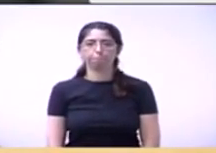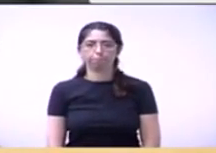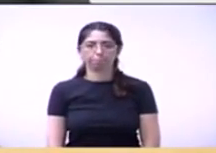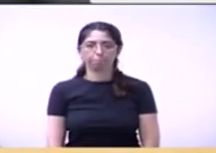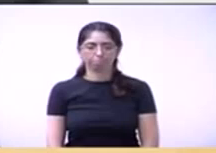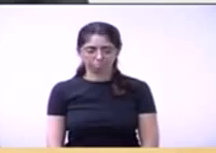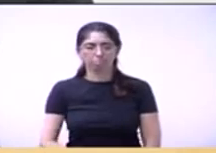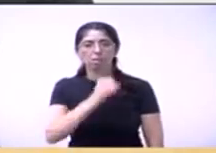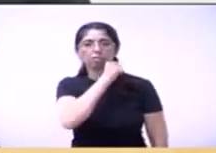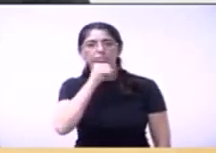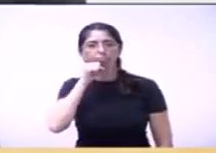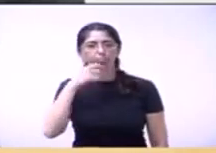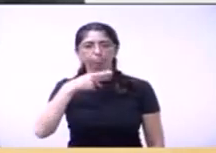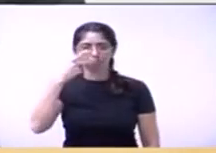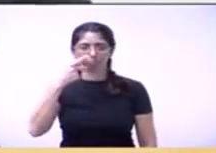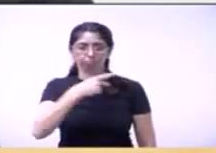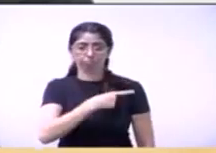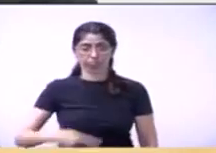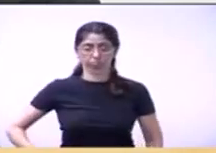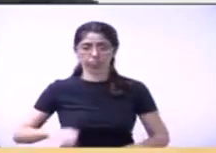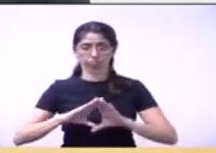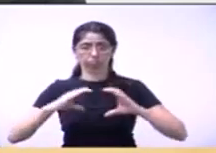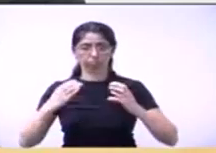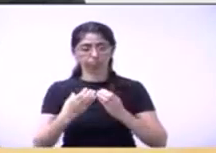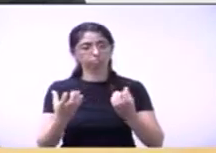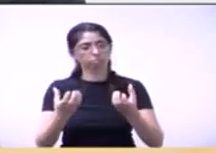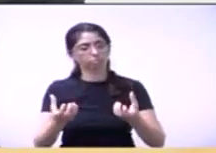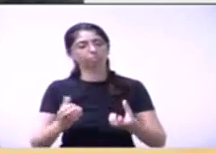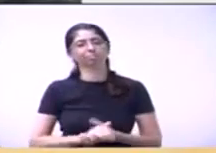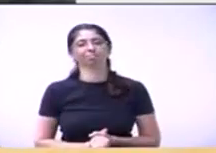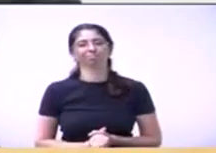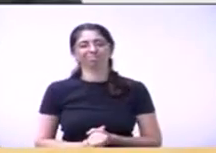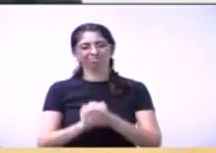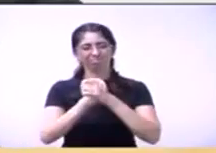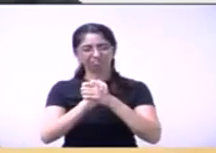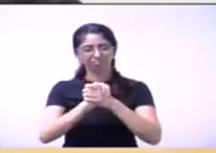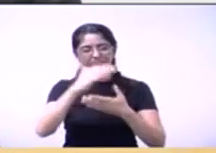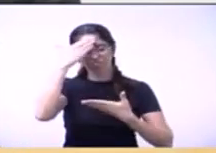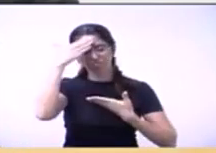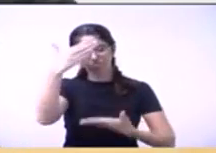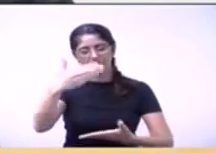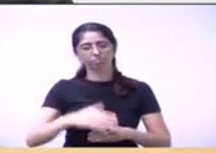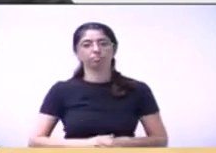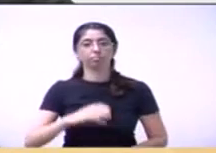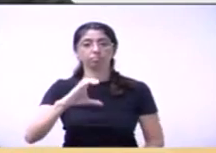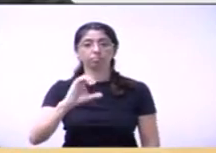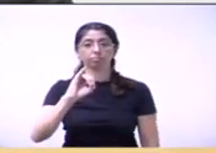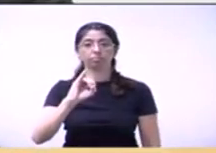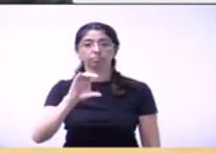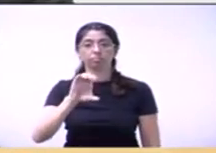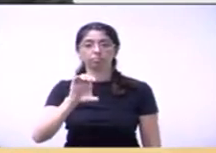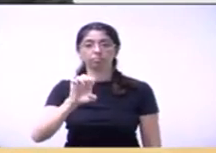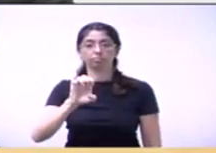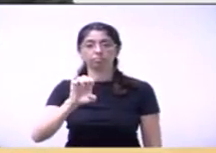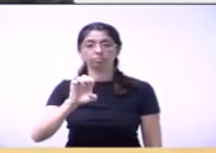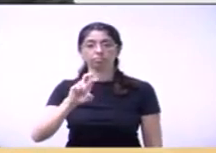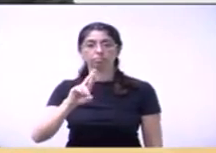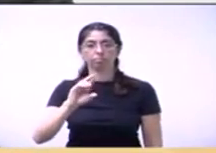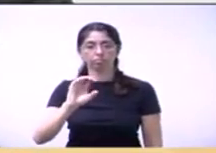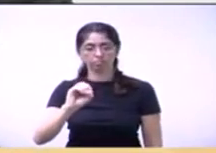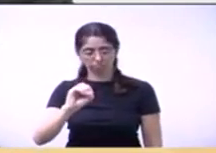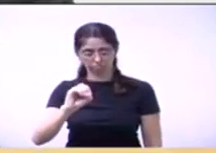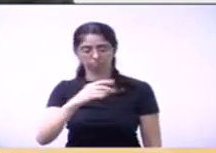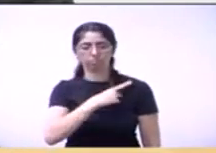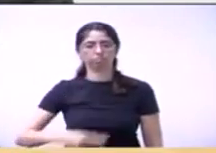Gostaria de cumprimentar e agradecer o senhor Cícero, presidente do PT. Gostaria de cumprimentar e agradecer o senhor